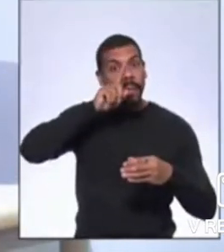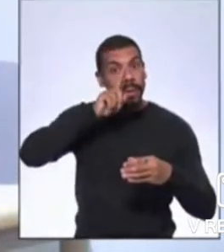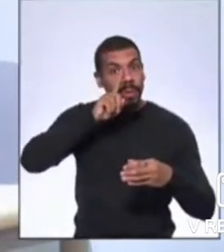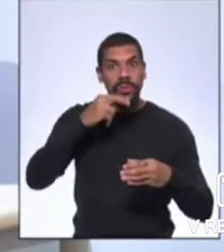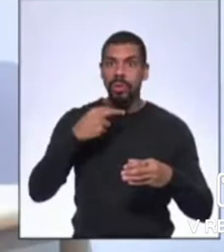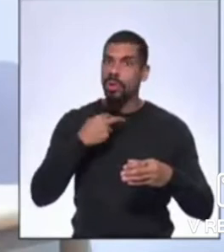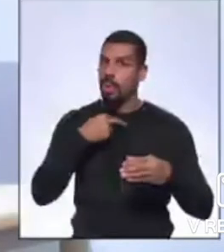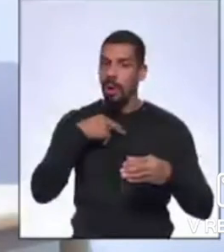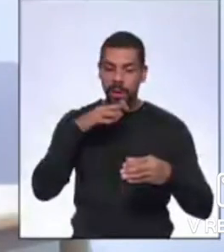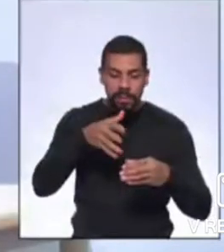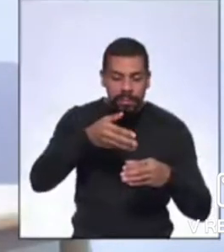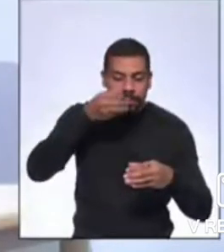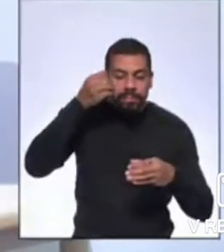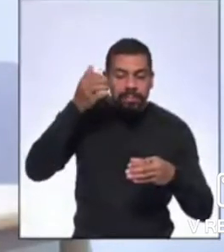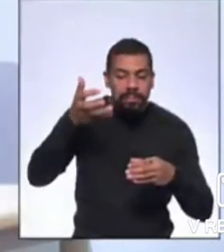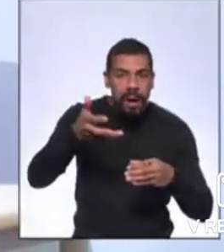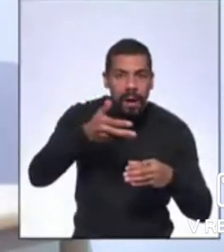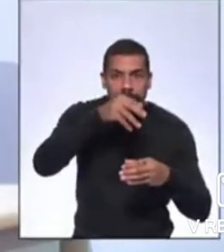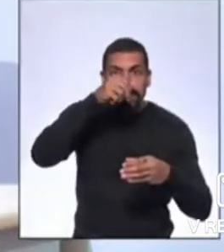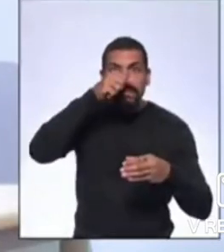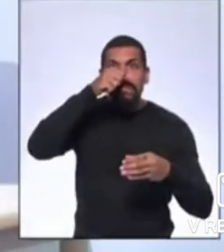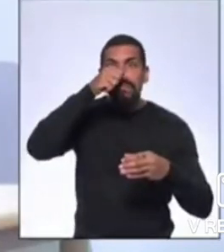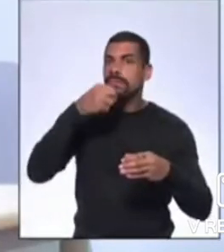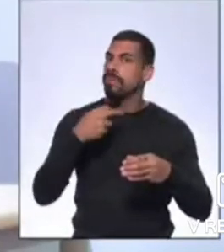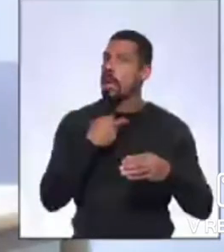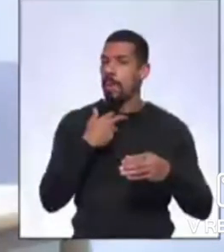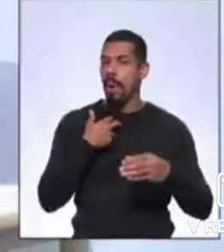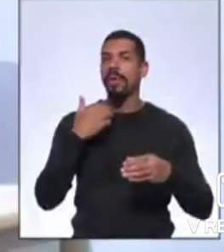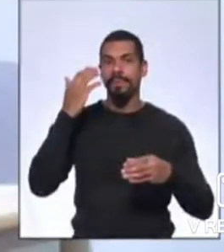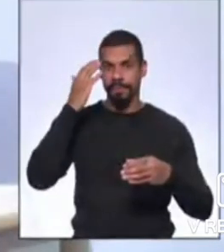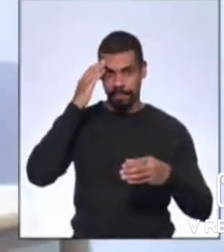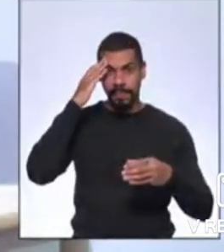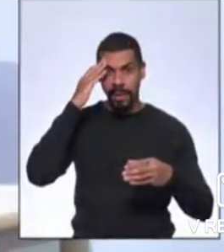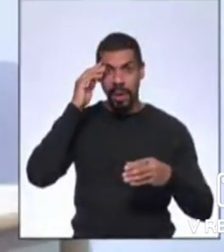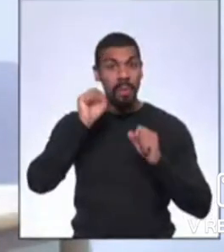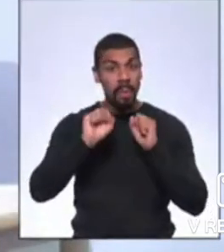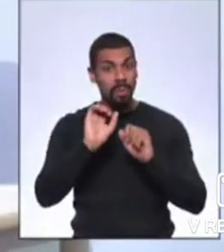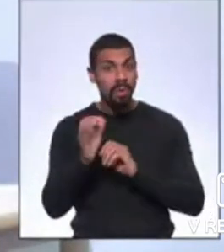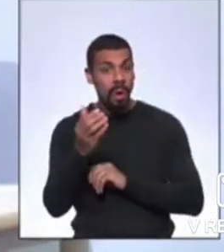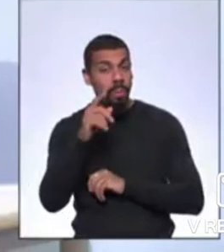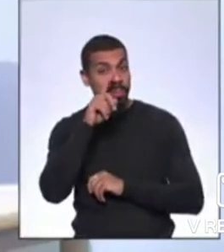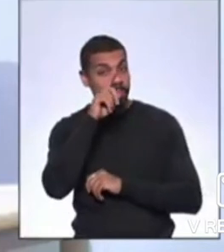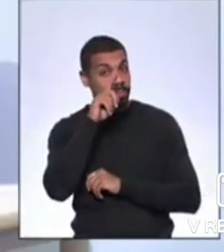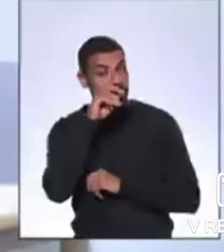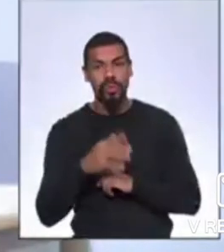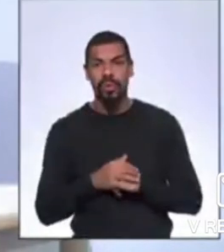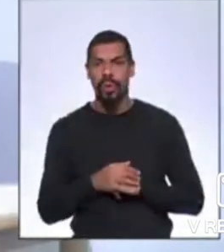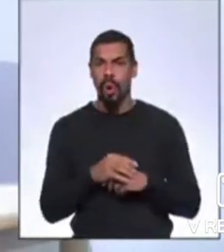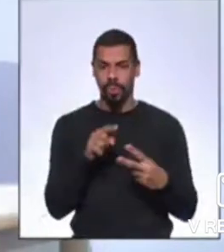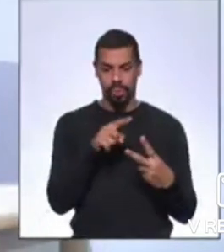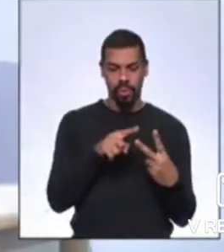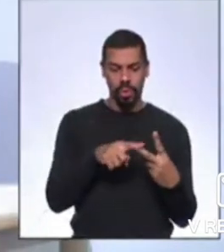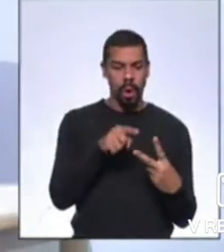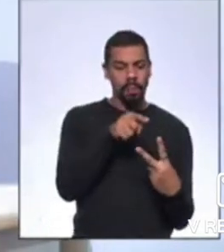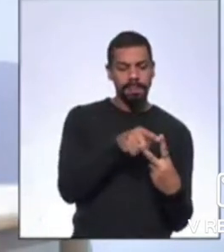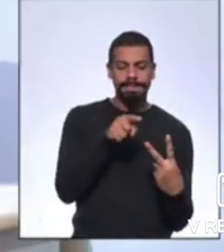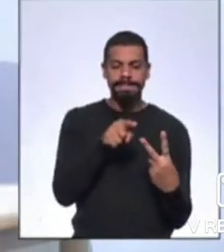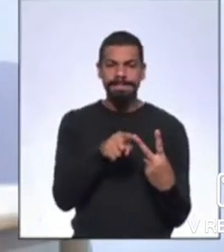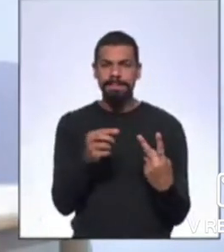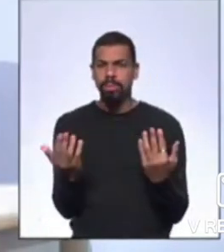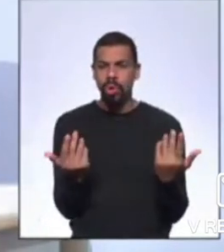gente não utiliza o cheiro como identificador de substância. No caso, eu tenho dois frascos com